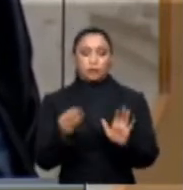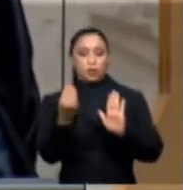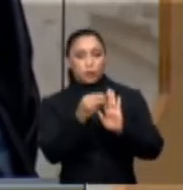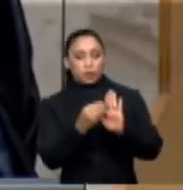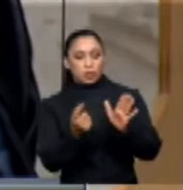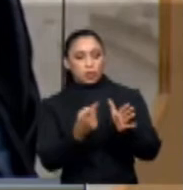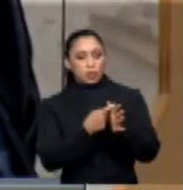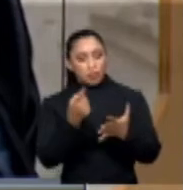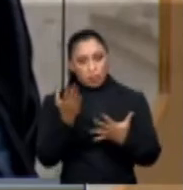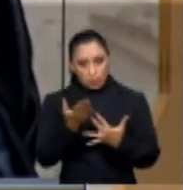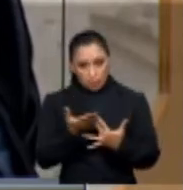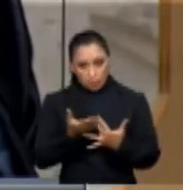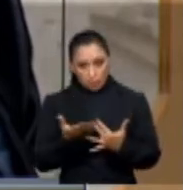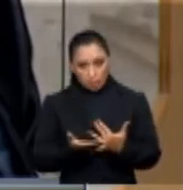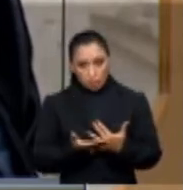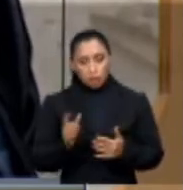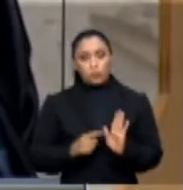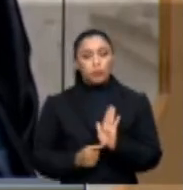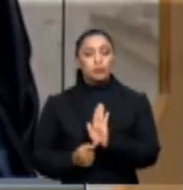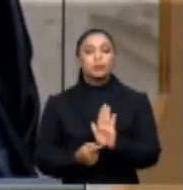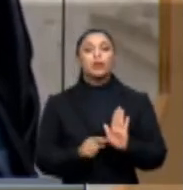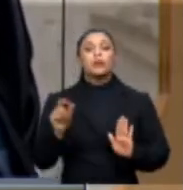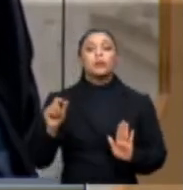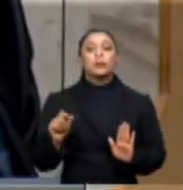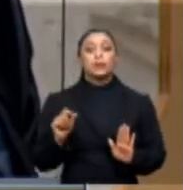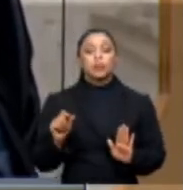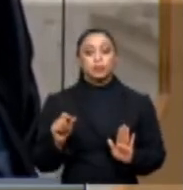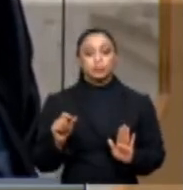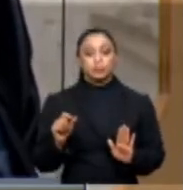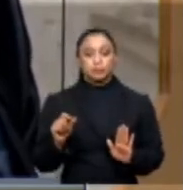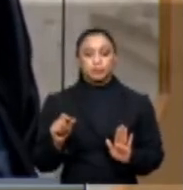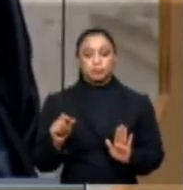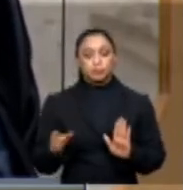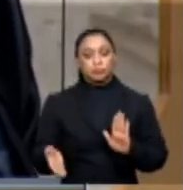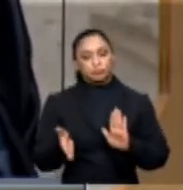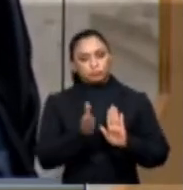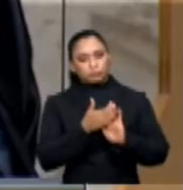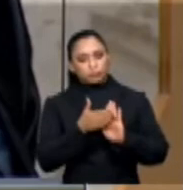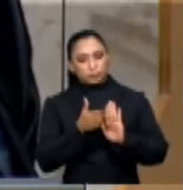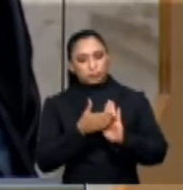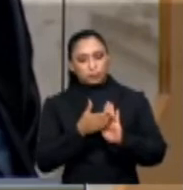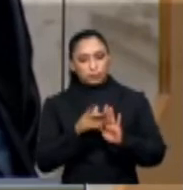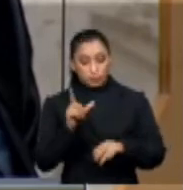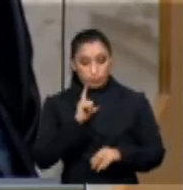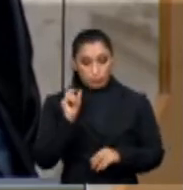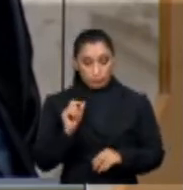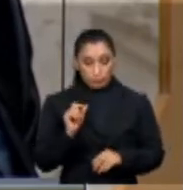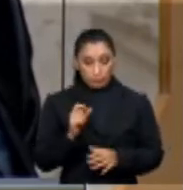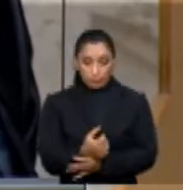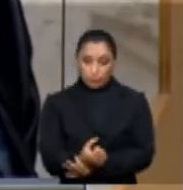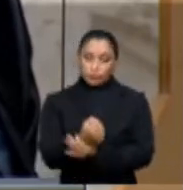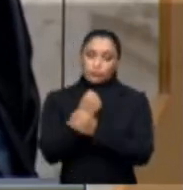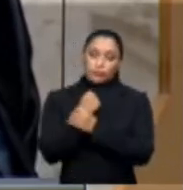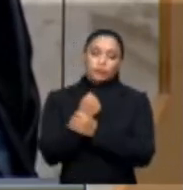de precatórios é um instrumental vocacionado a propiciar, inclusive em garantia